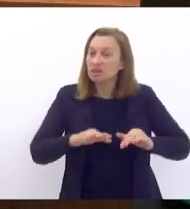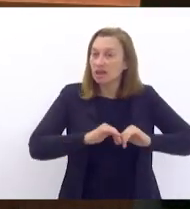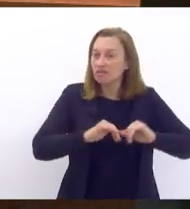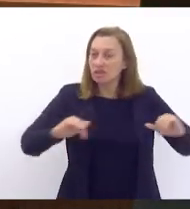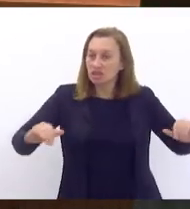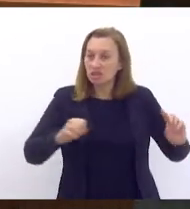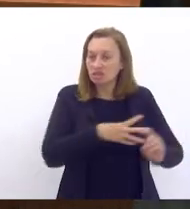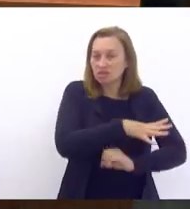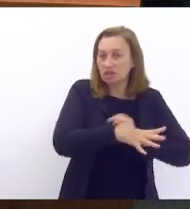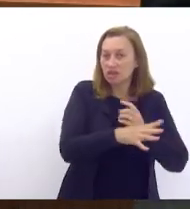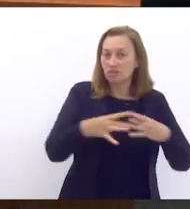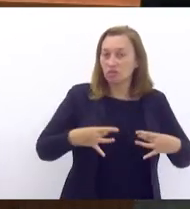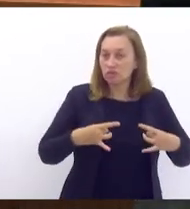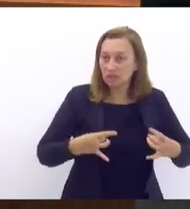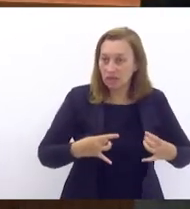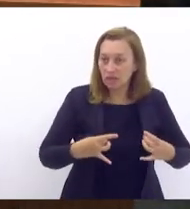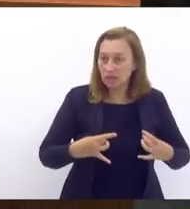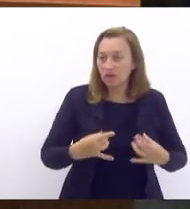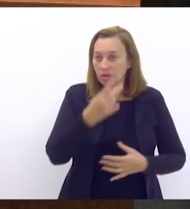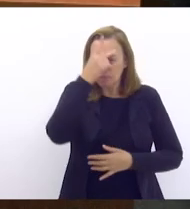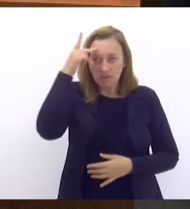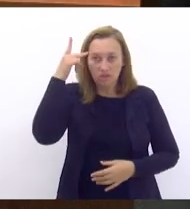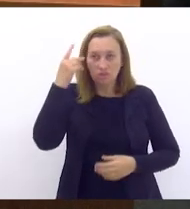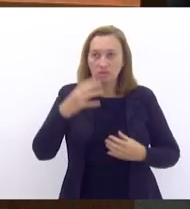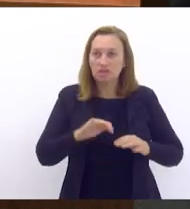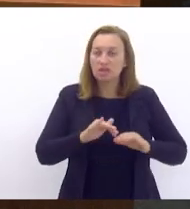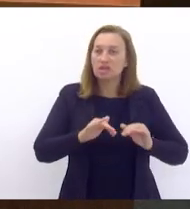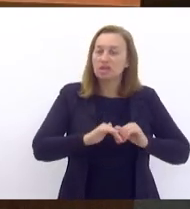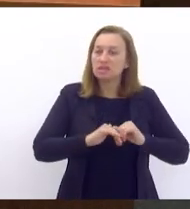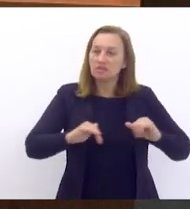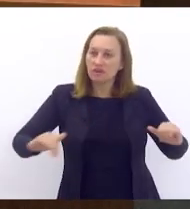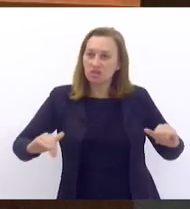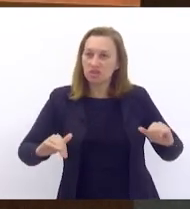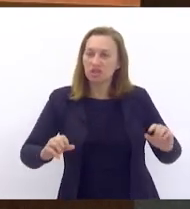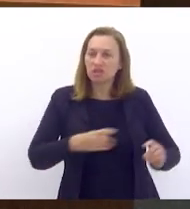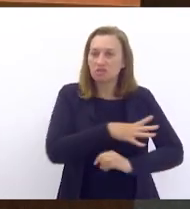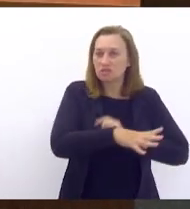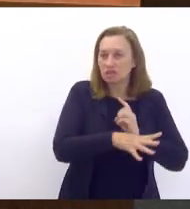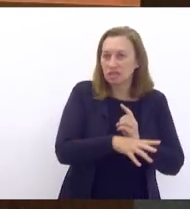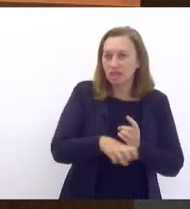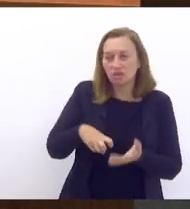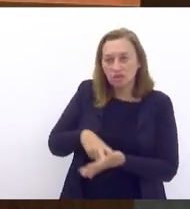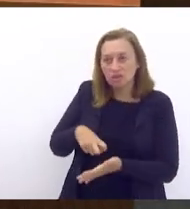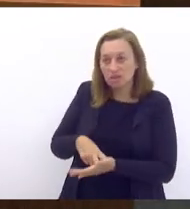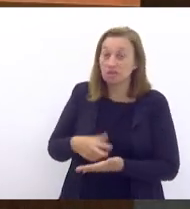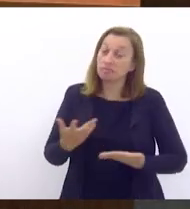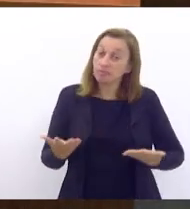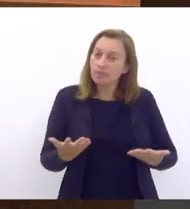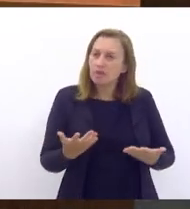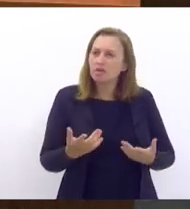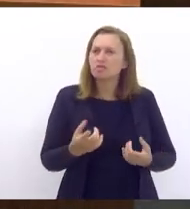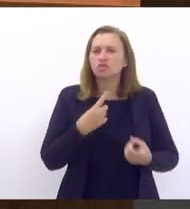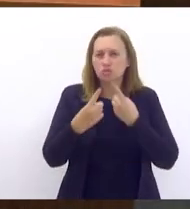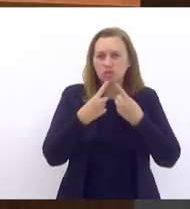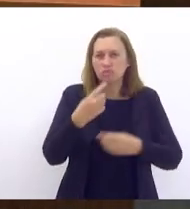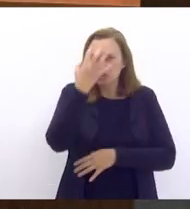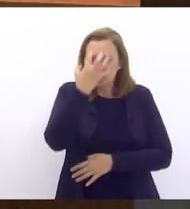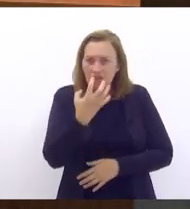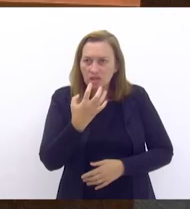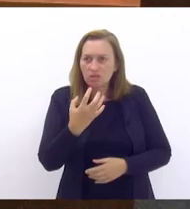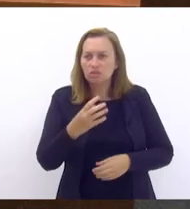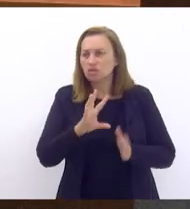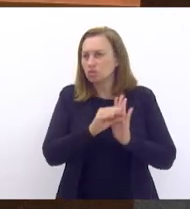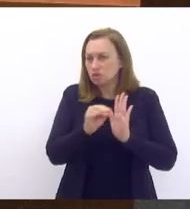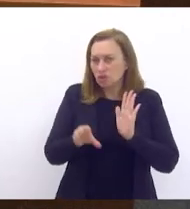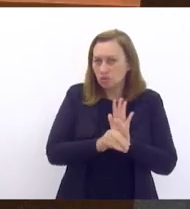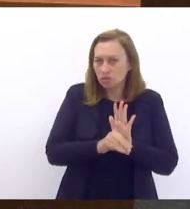sociedade voluntariamente de alguém se afastar da sociedade compulsoriamente. Isso é um debate sério, de conteúdo, que a gente faz, num